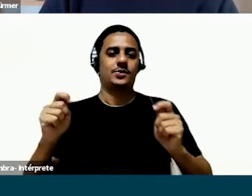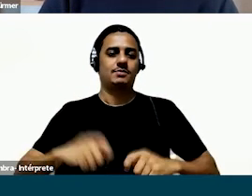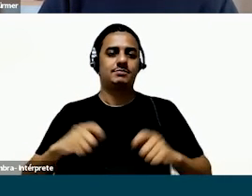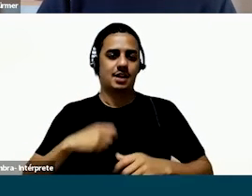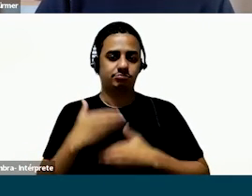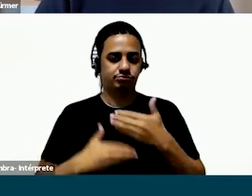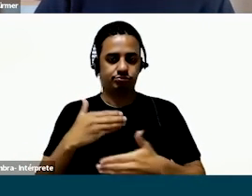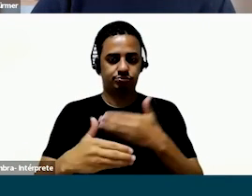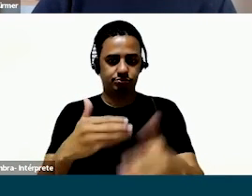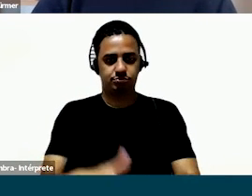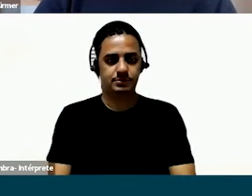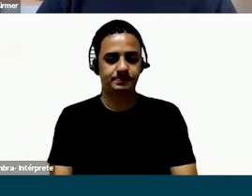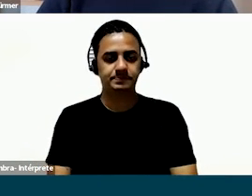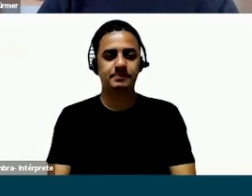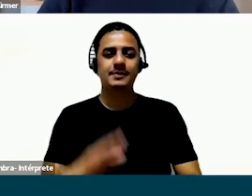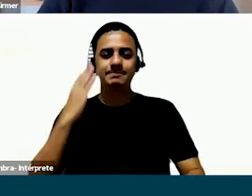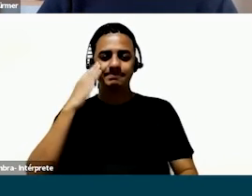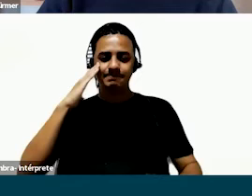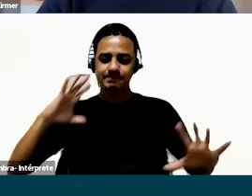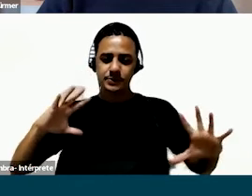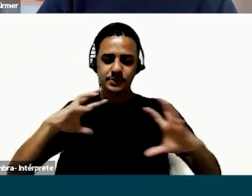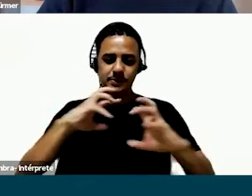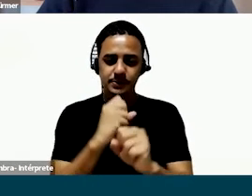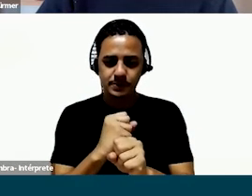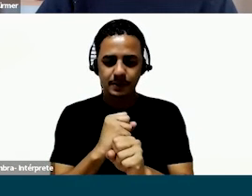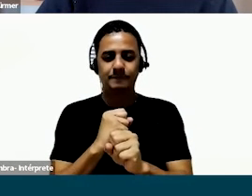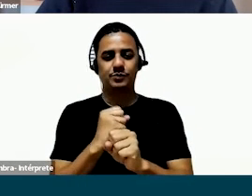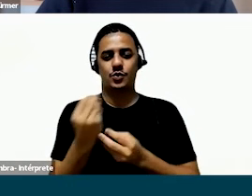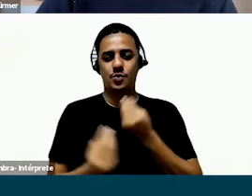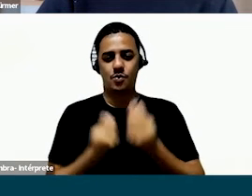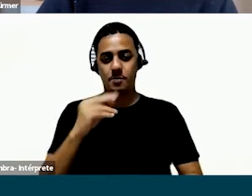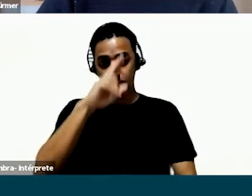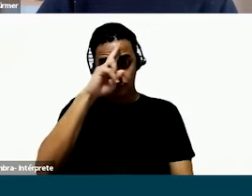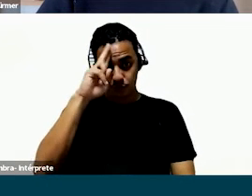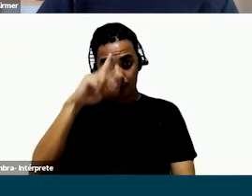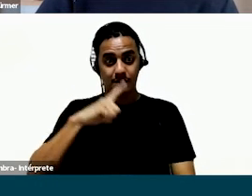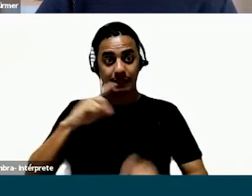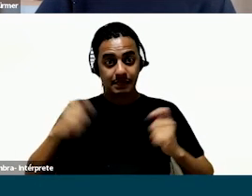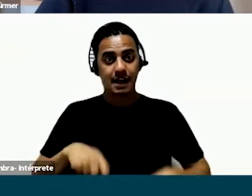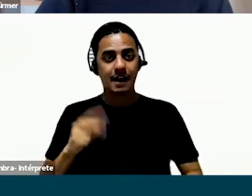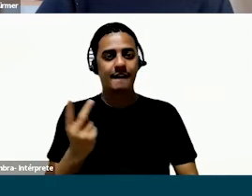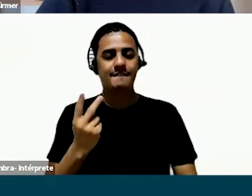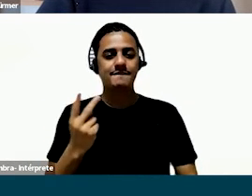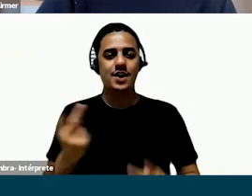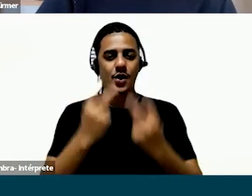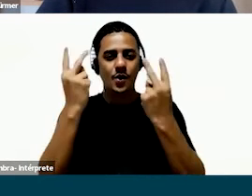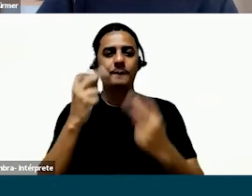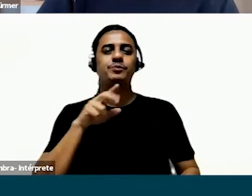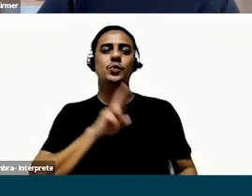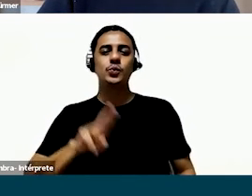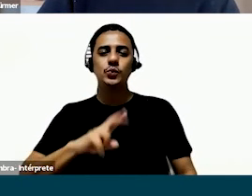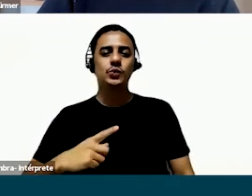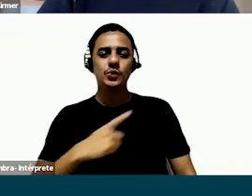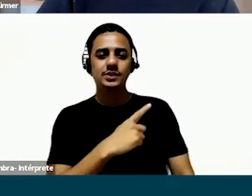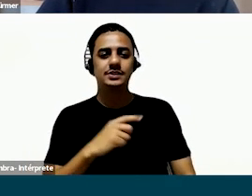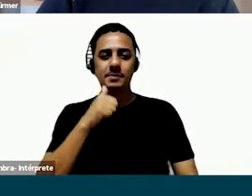seguir. Para fechar essa parte das ações-chave, do entendimento sobre como o usuário extrai valor, eu queria mostrar para vocês esse framework da